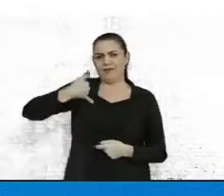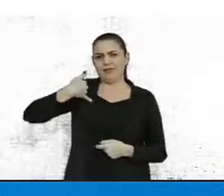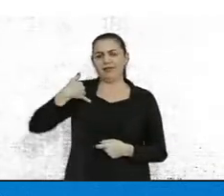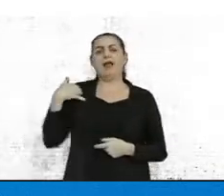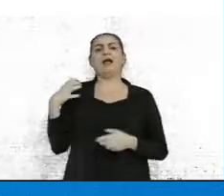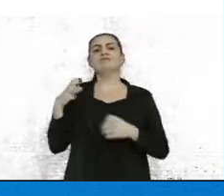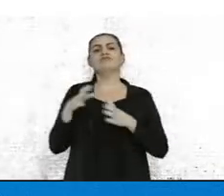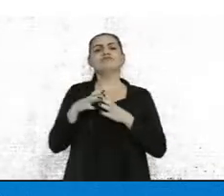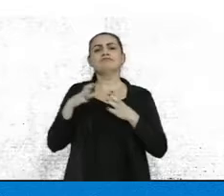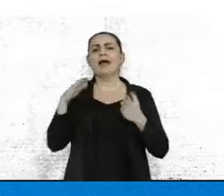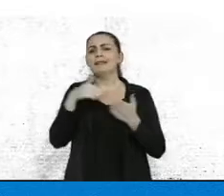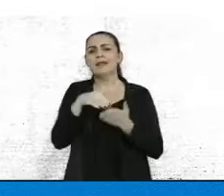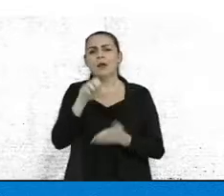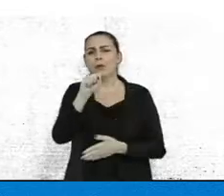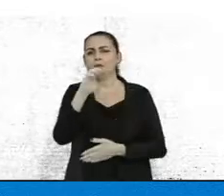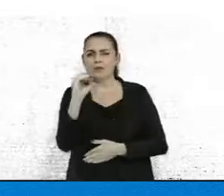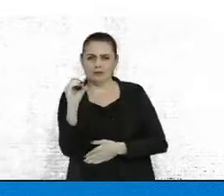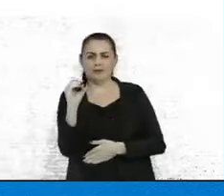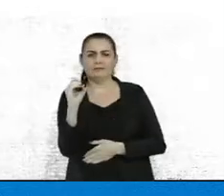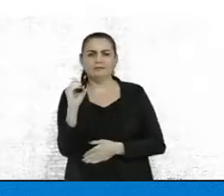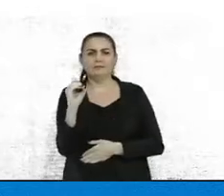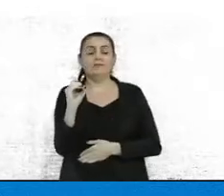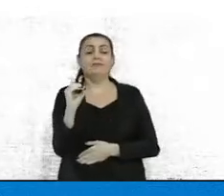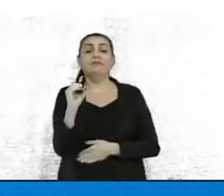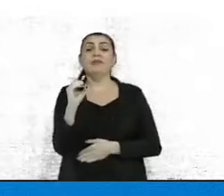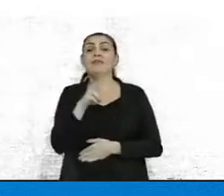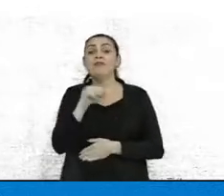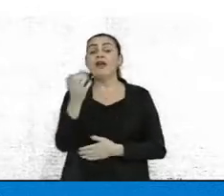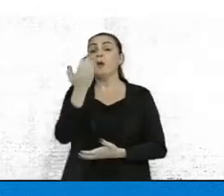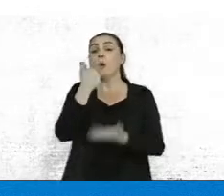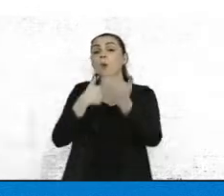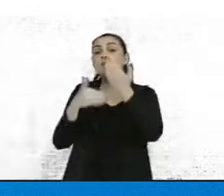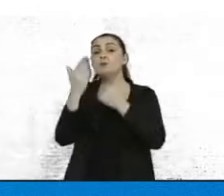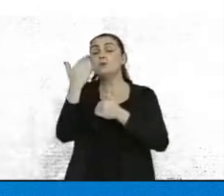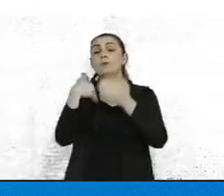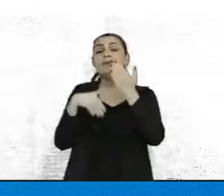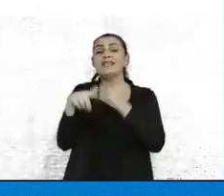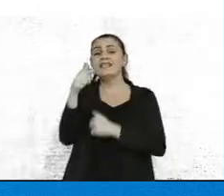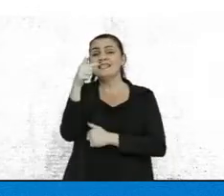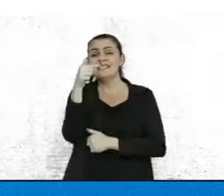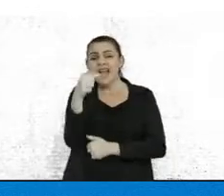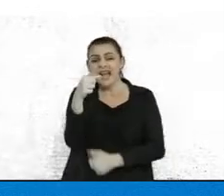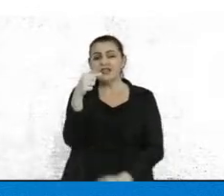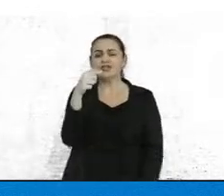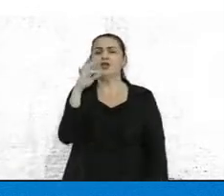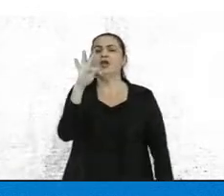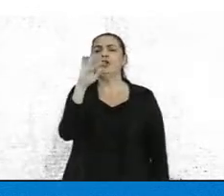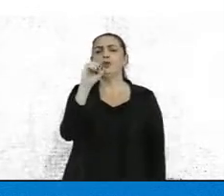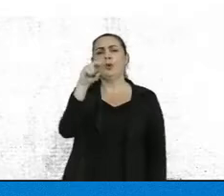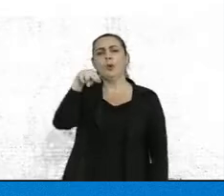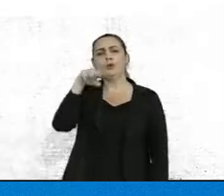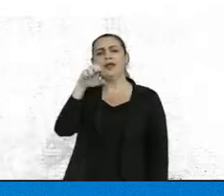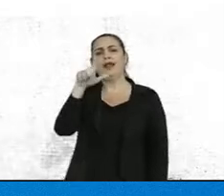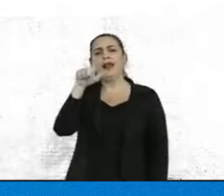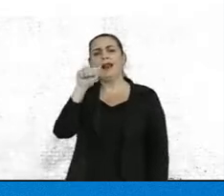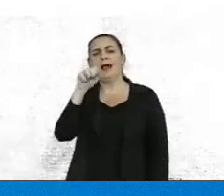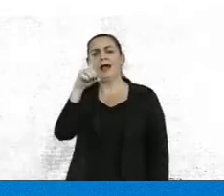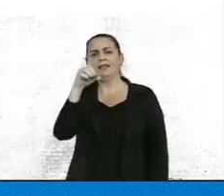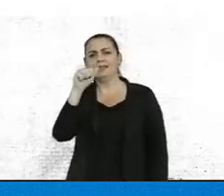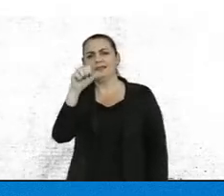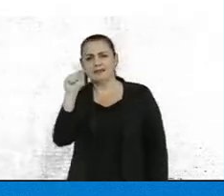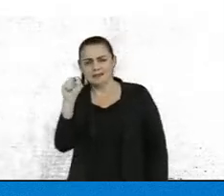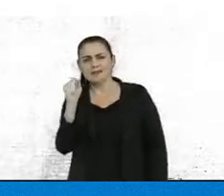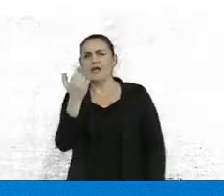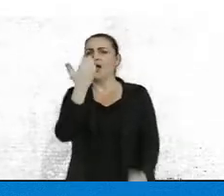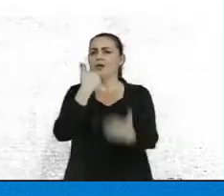aproximadamente 7 toneladas de comida. Imagina só a quantidade de informação que o nosso sistema imune